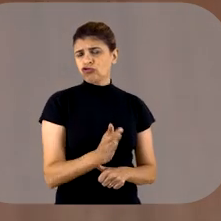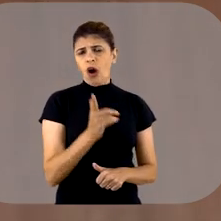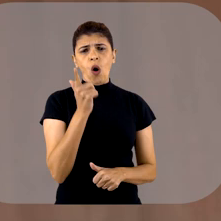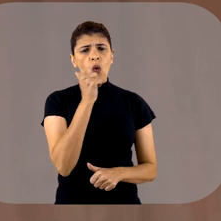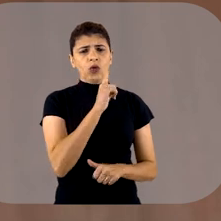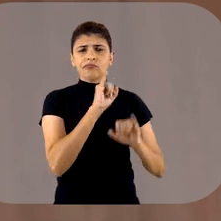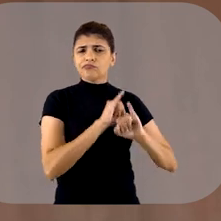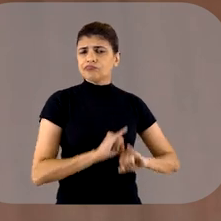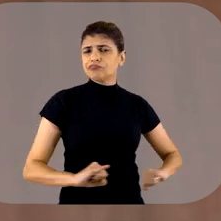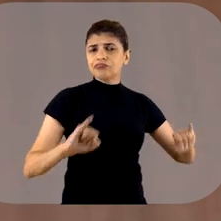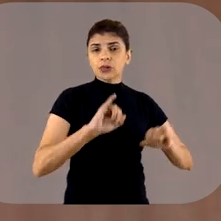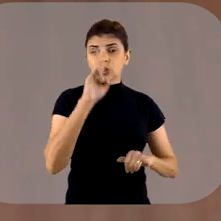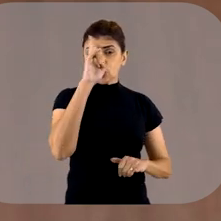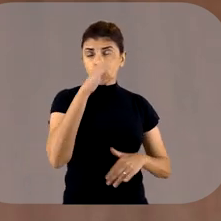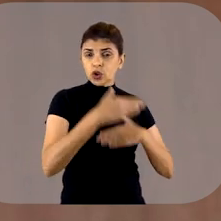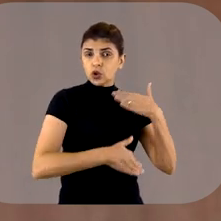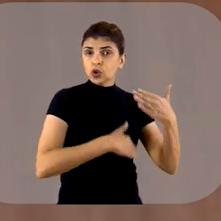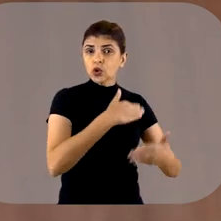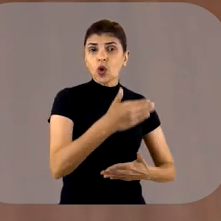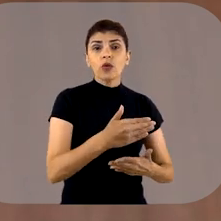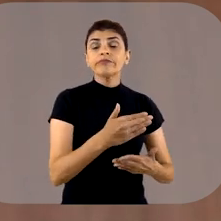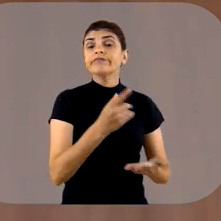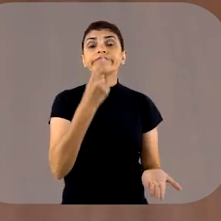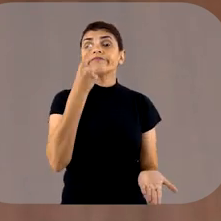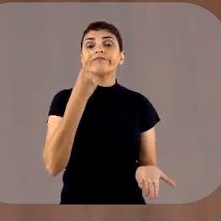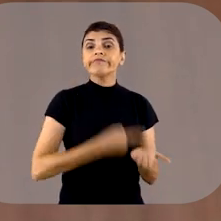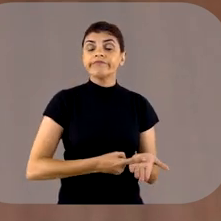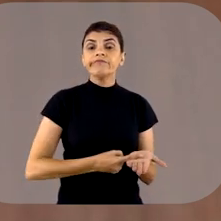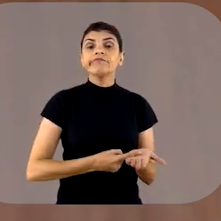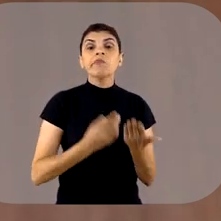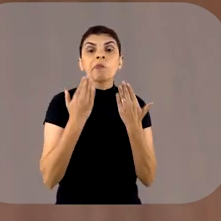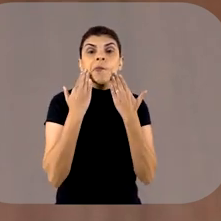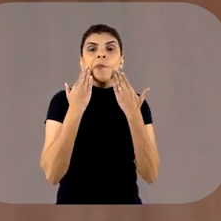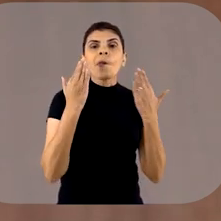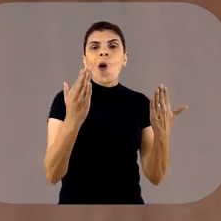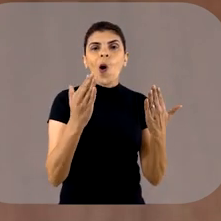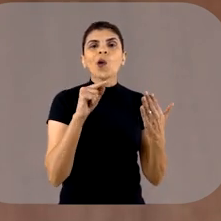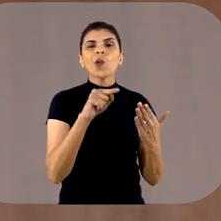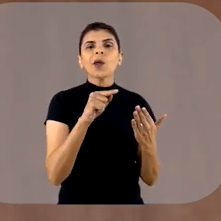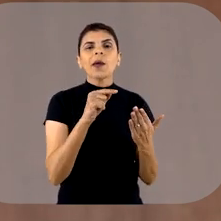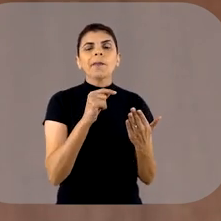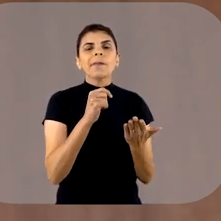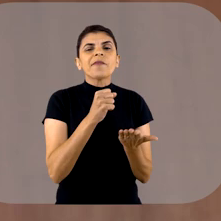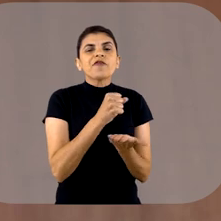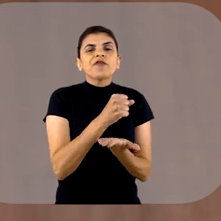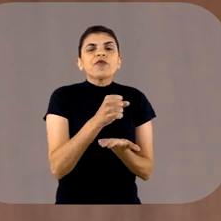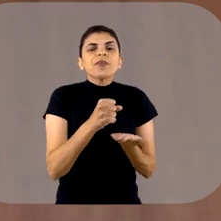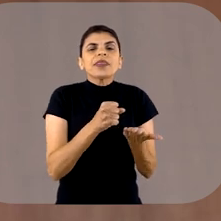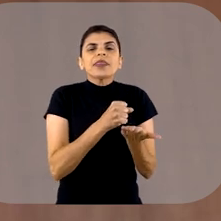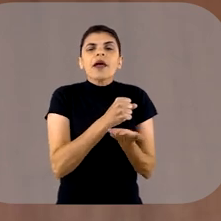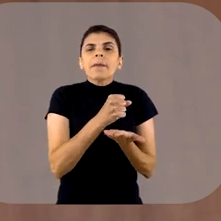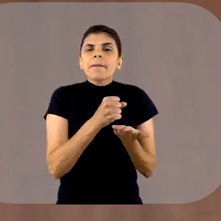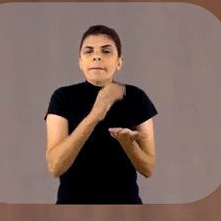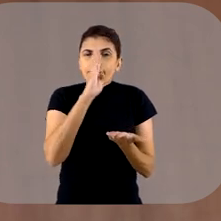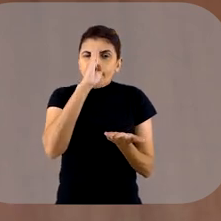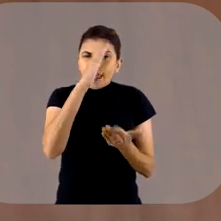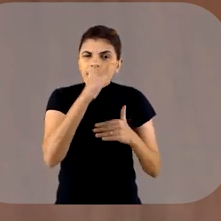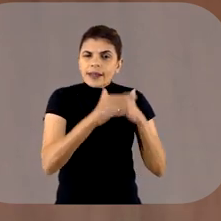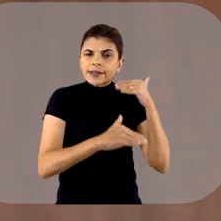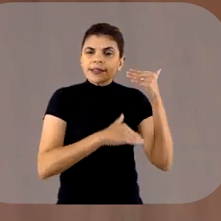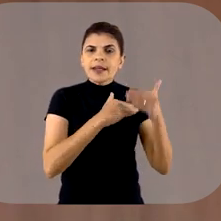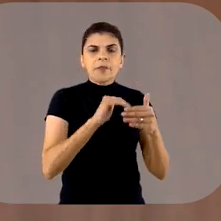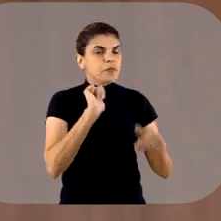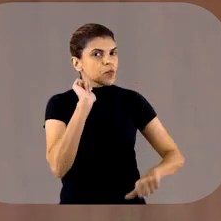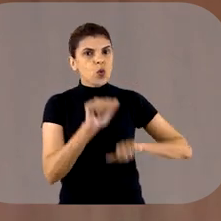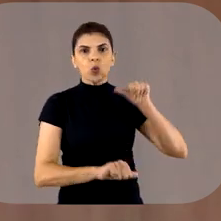bastante consagrada na historiografia é aquela que eh destaca o o papel fundamental na mudança